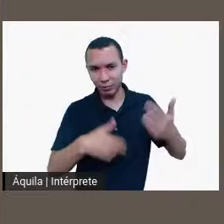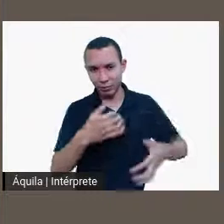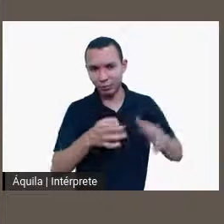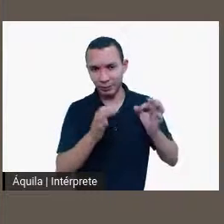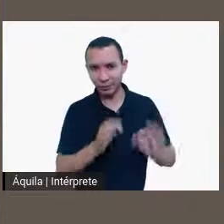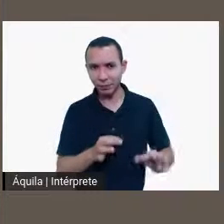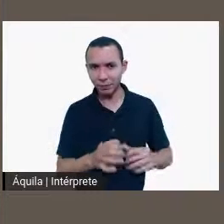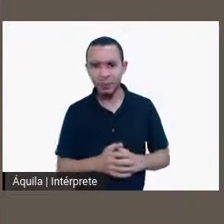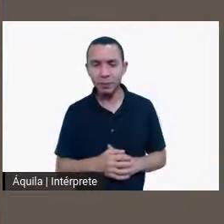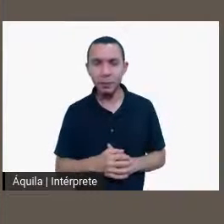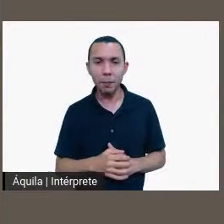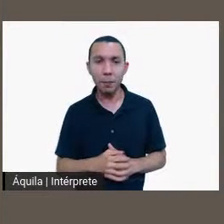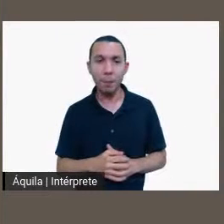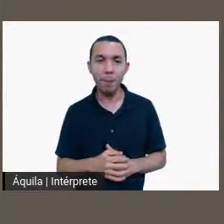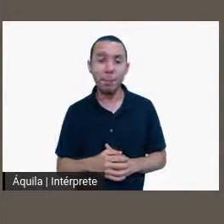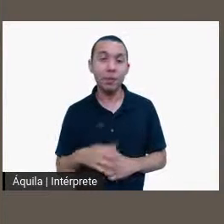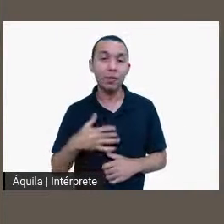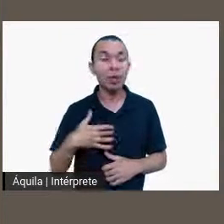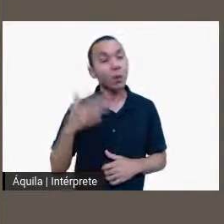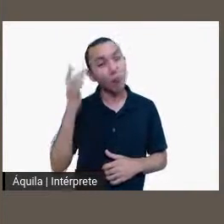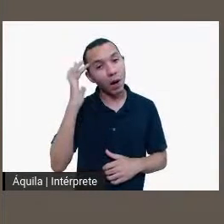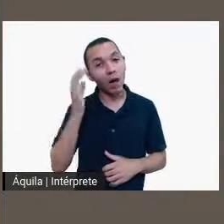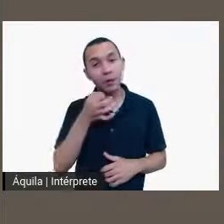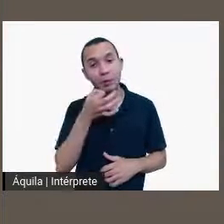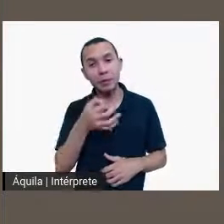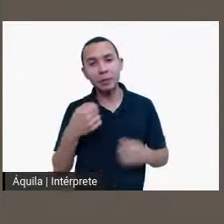Eu achei que deveria trazer algo mais